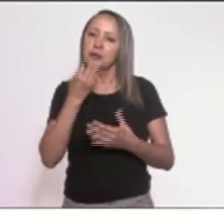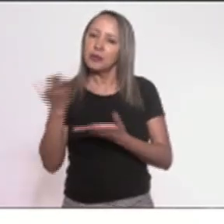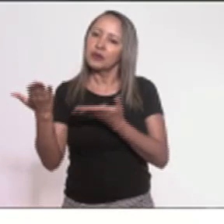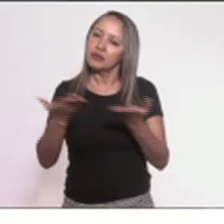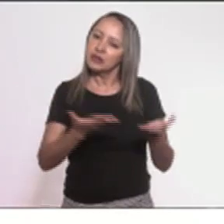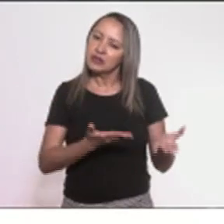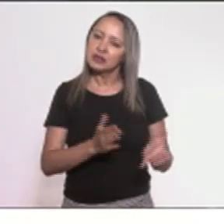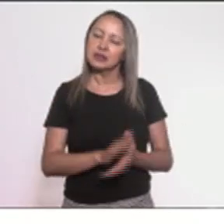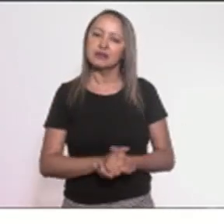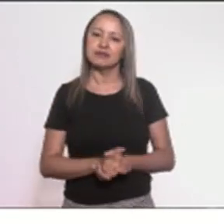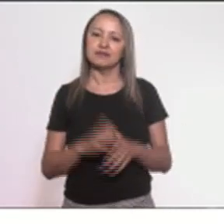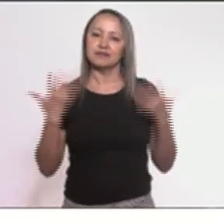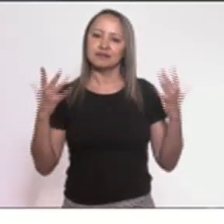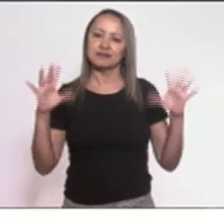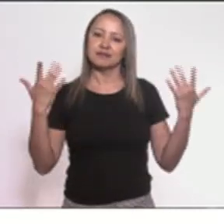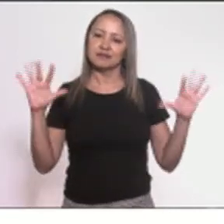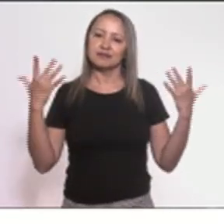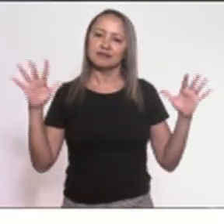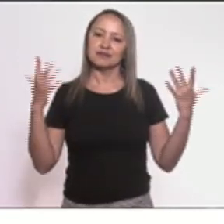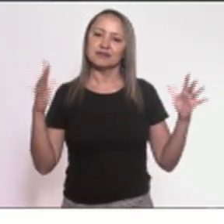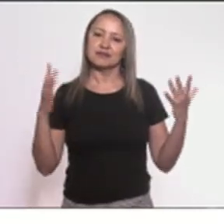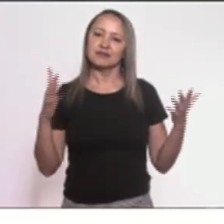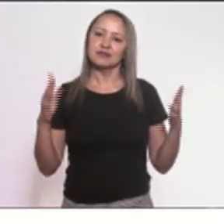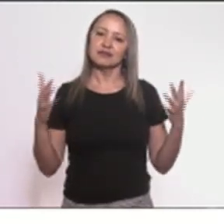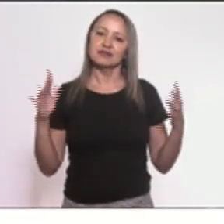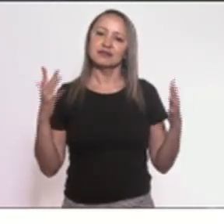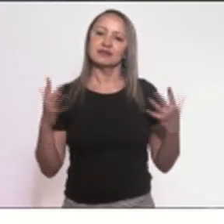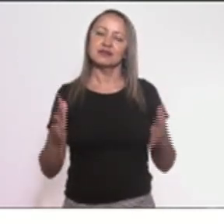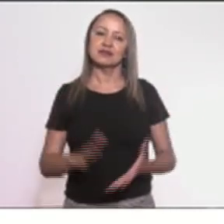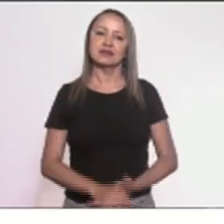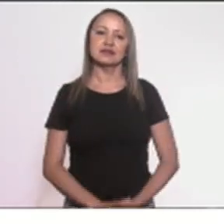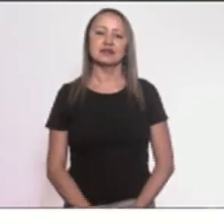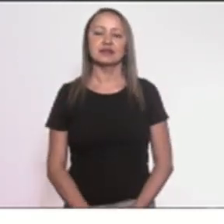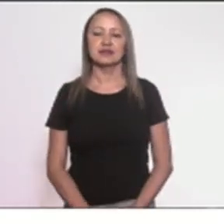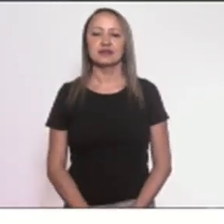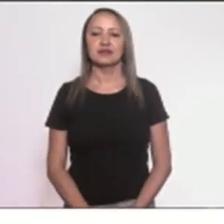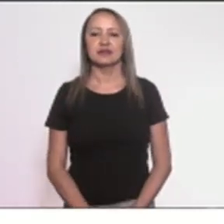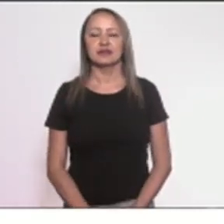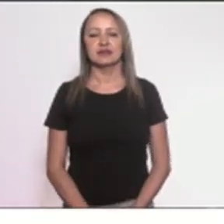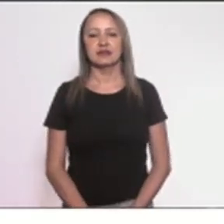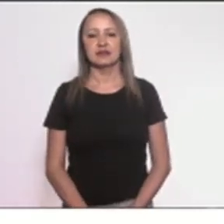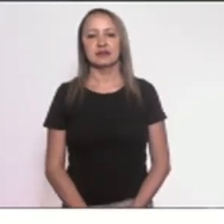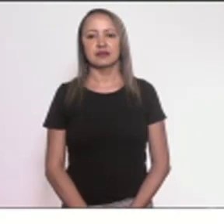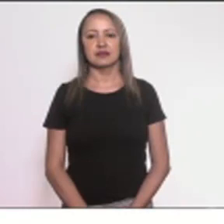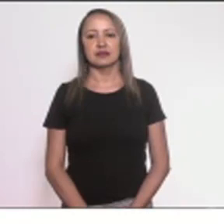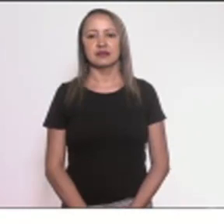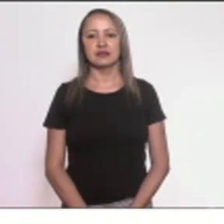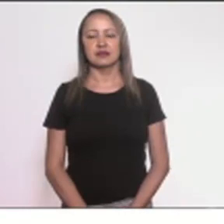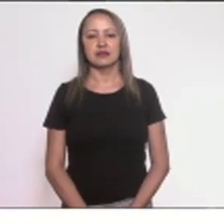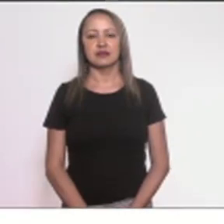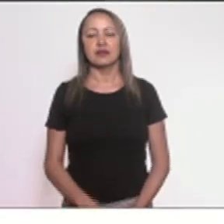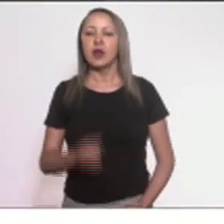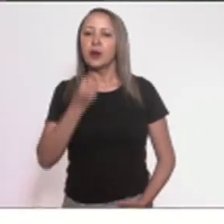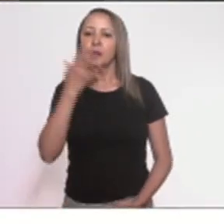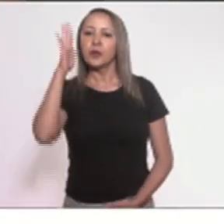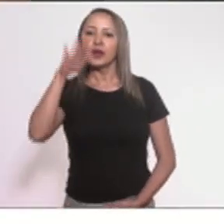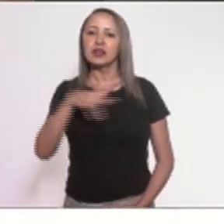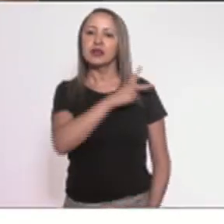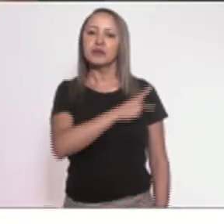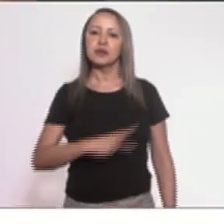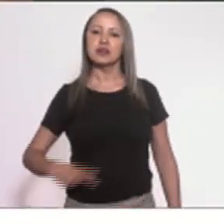bem-vindos. Uma parte ao deputado Anderson. Uma parte não, perdão, pela ordem. Boa tarde,